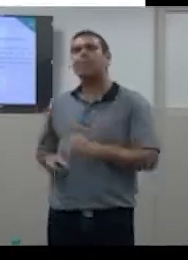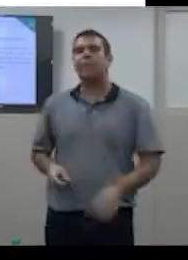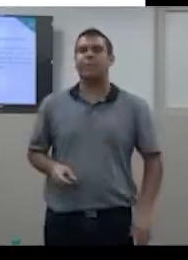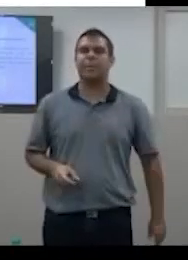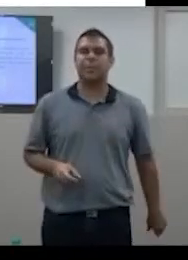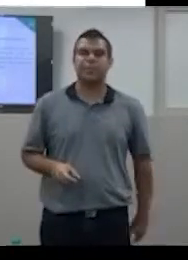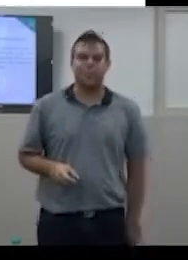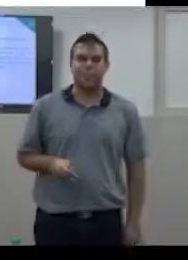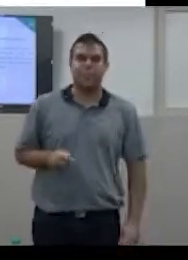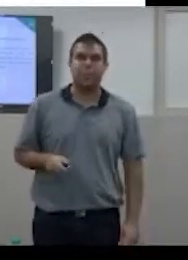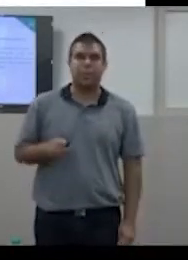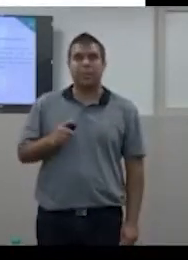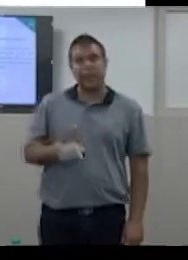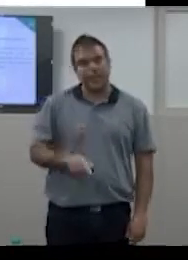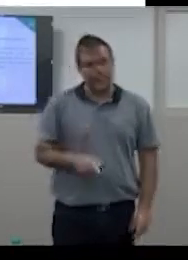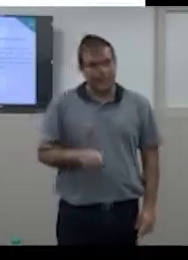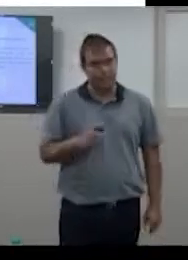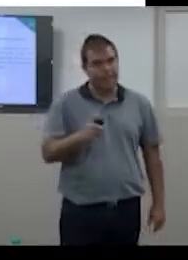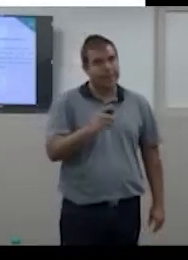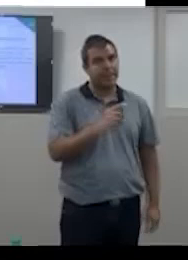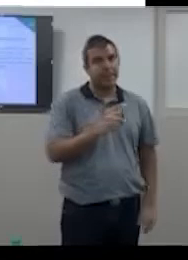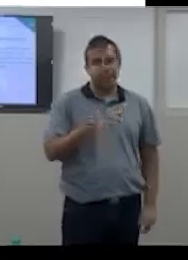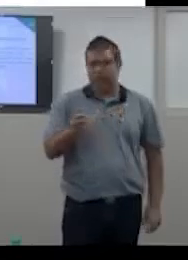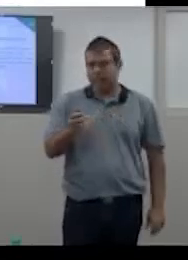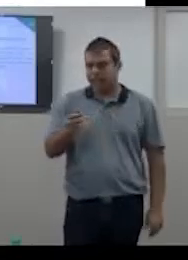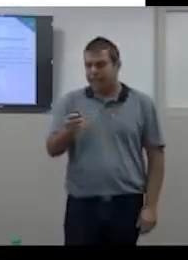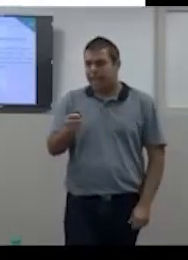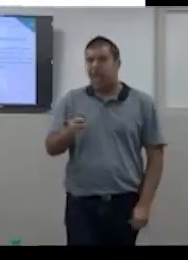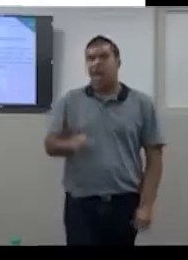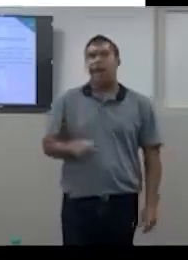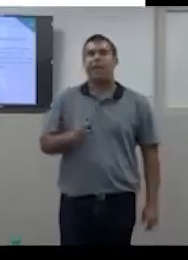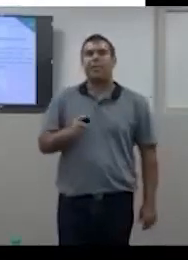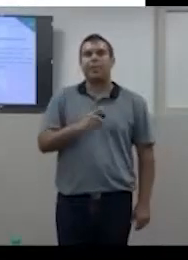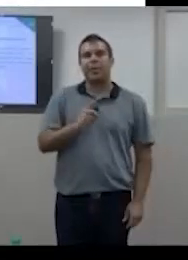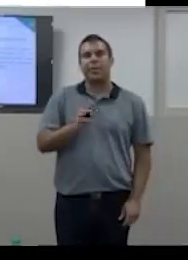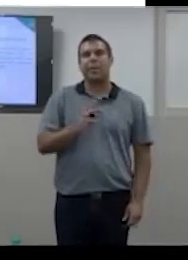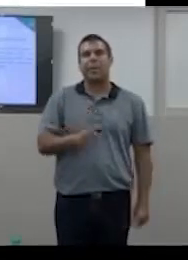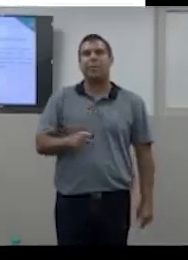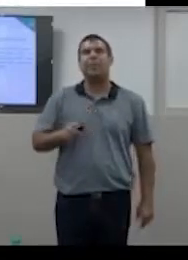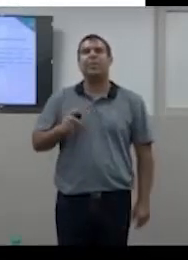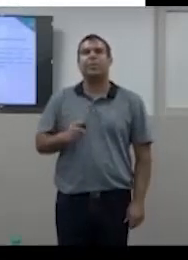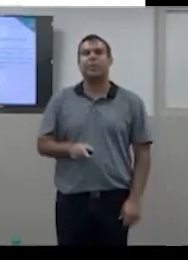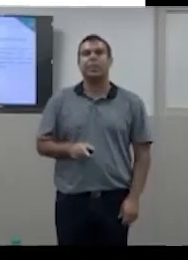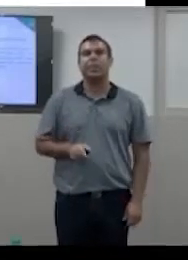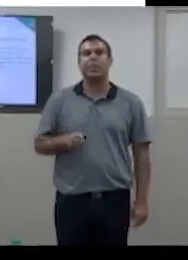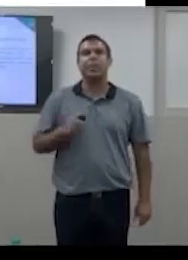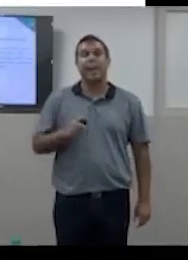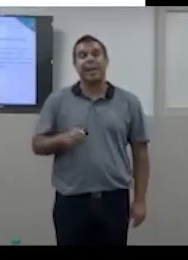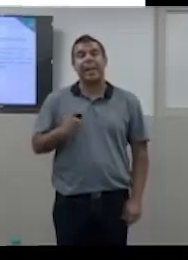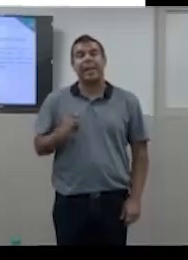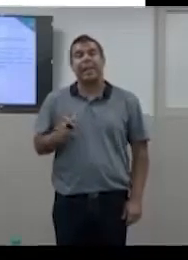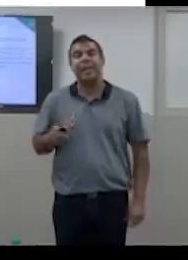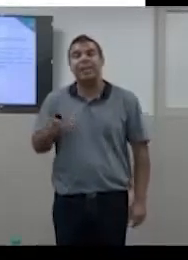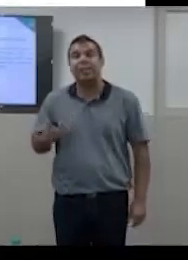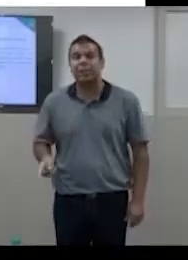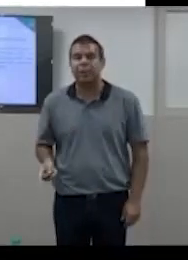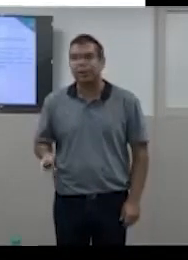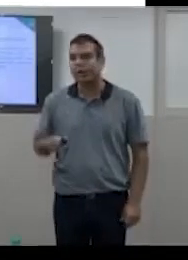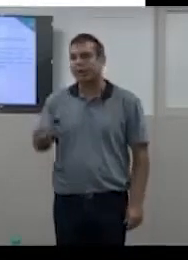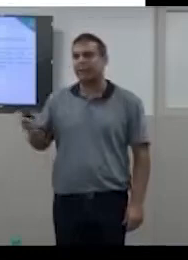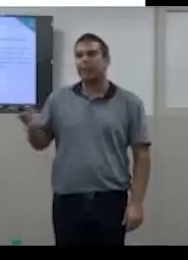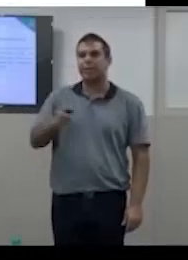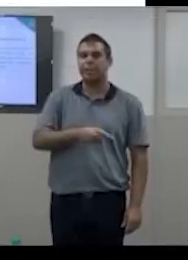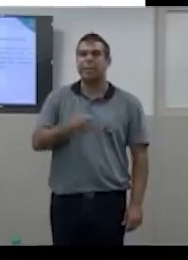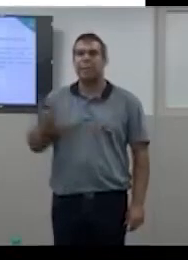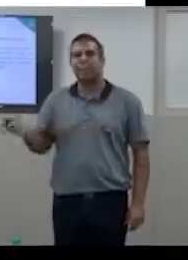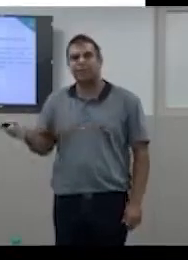vários componentes que têm essa mesma estruturação e seguem essa linha, beleza? Então assim, a diferença básica, então a transformação física, ela é